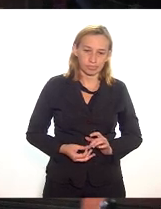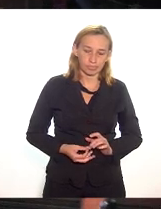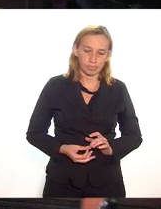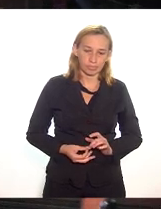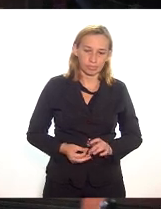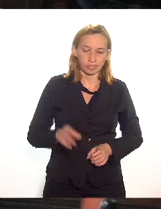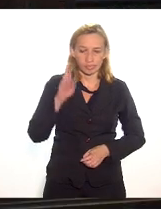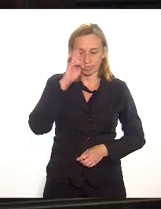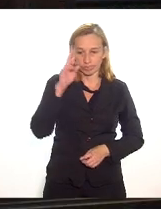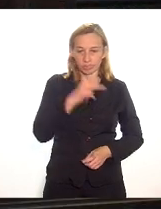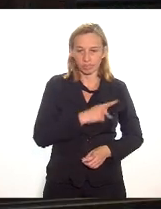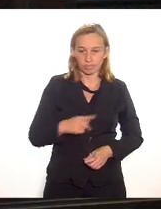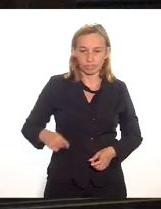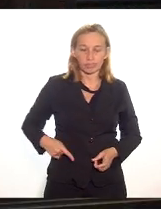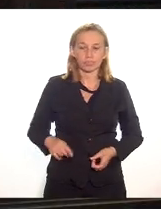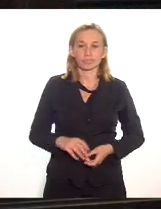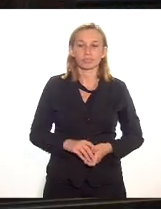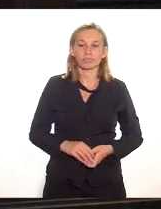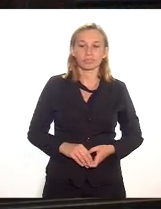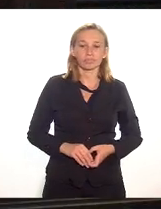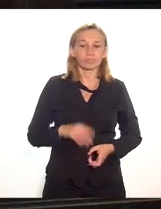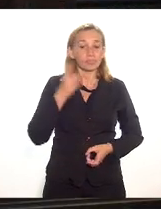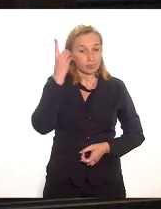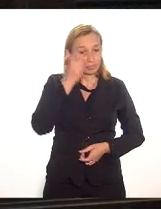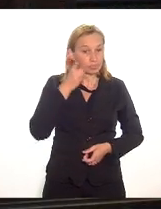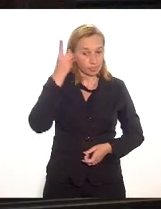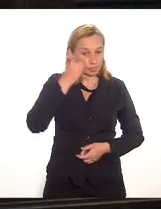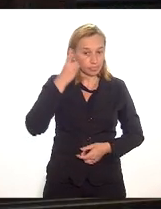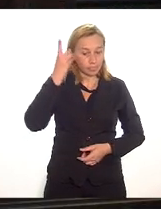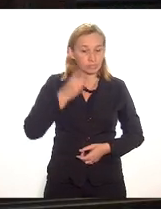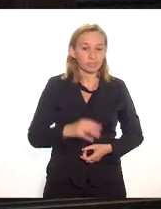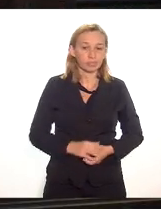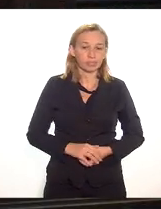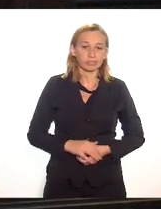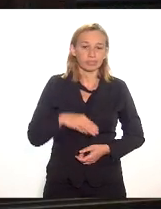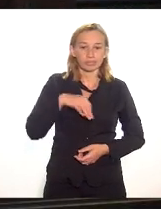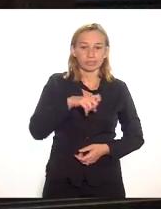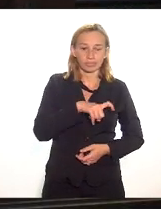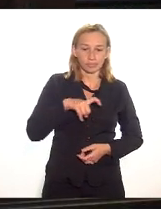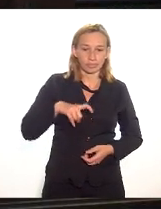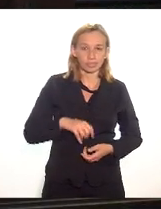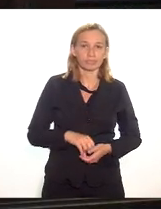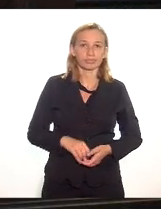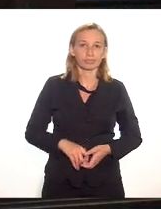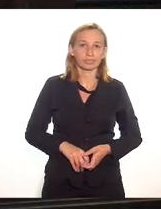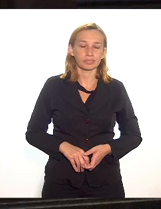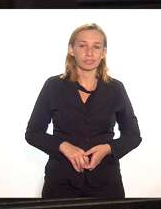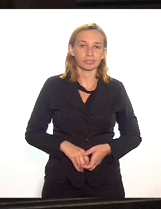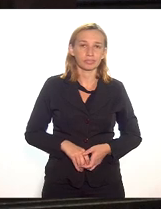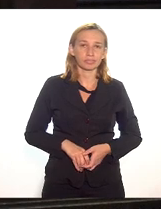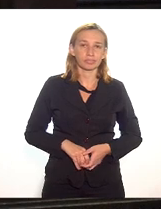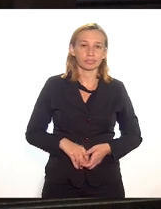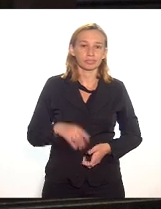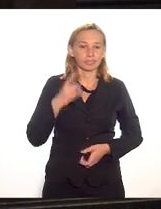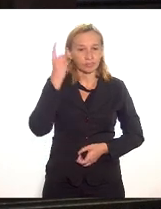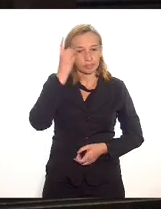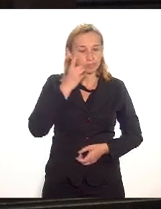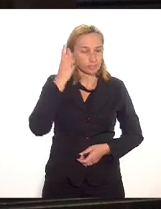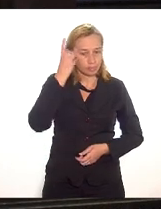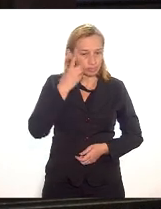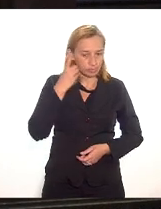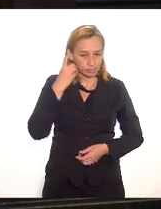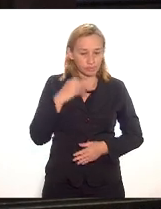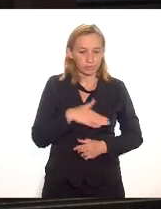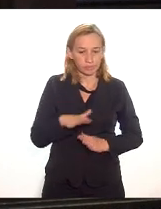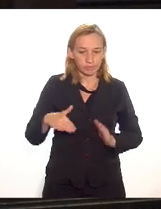Senhor presidente, deputado Maxi Lemos, senhoras deputadas,